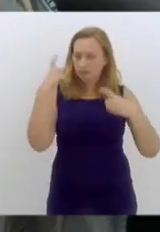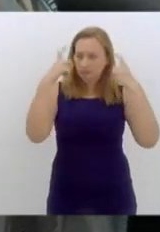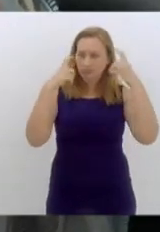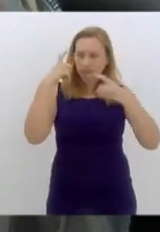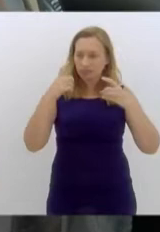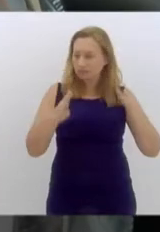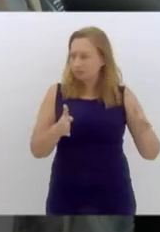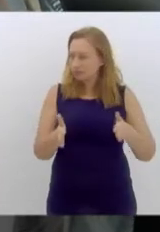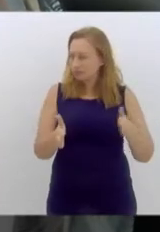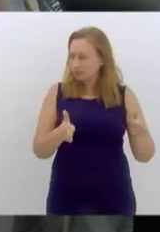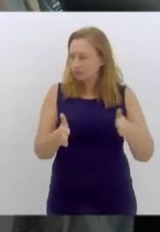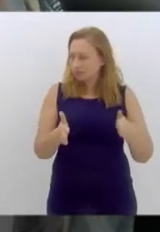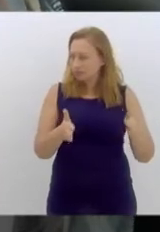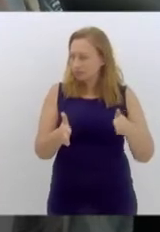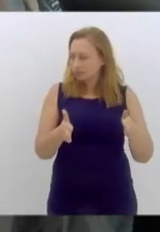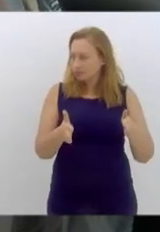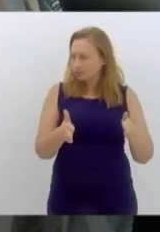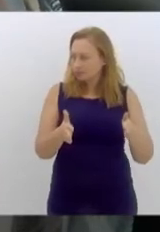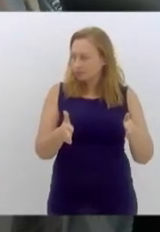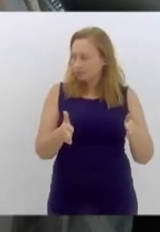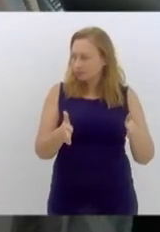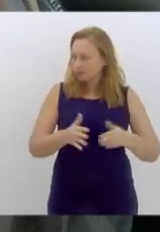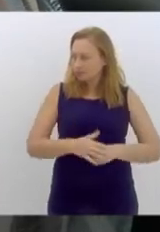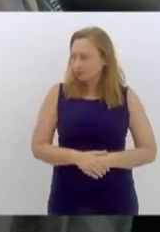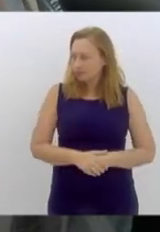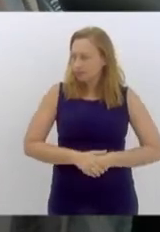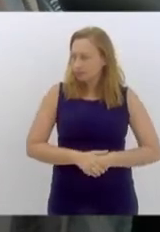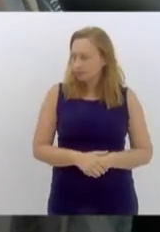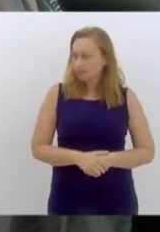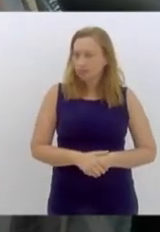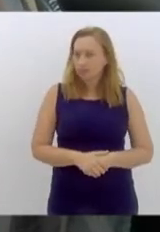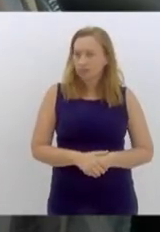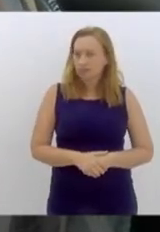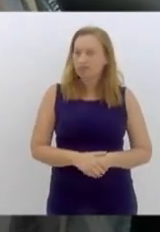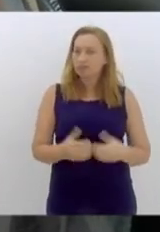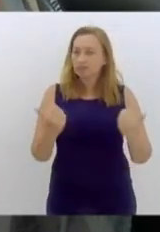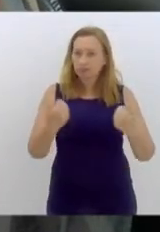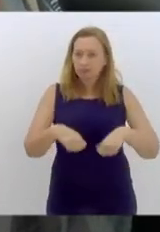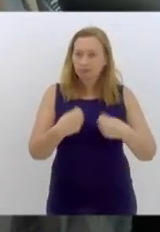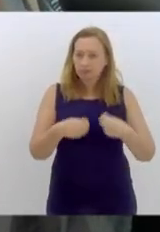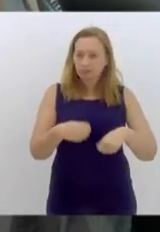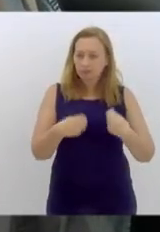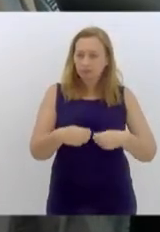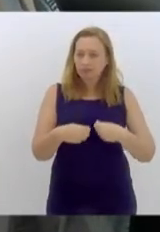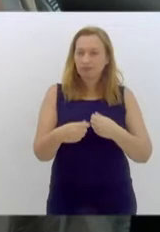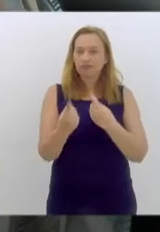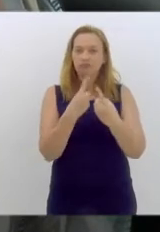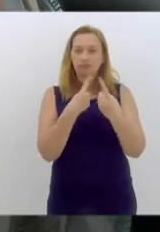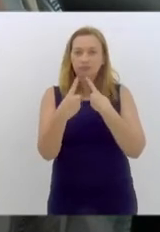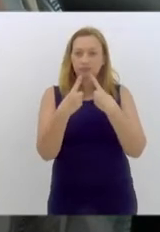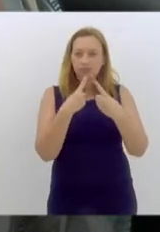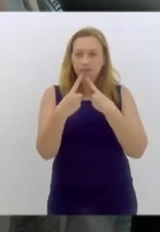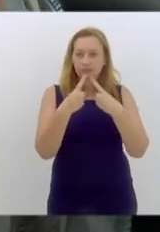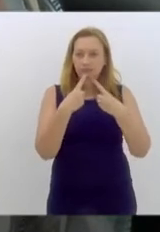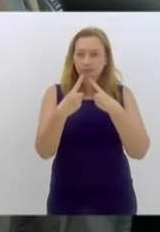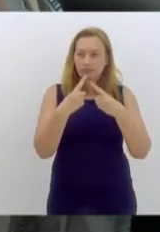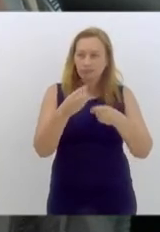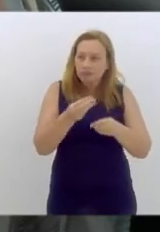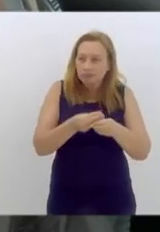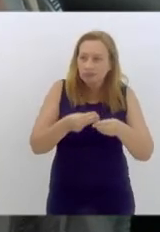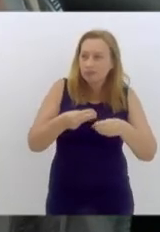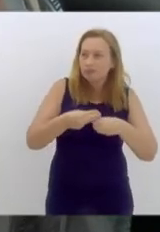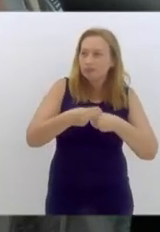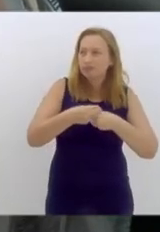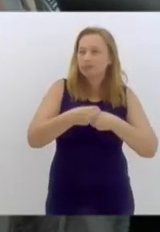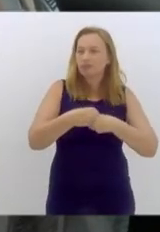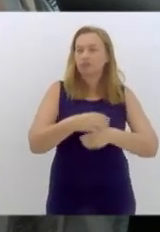com prazo, a senhora dá destaque de que há necessidade de um diálogo com os municípios para o